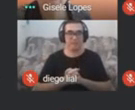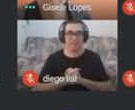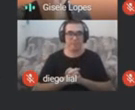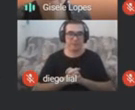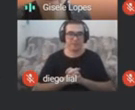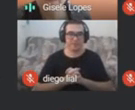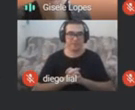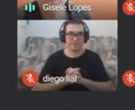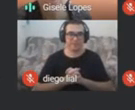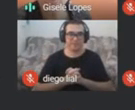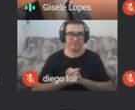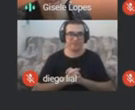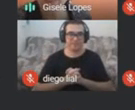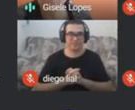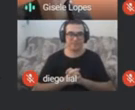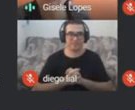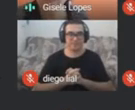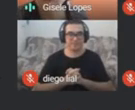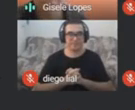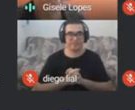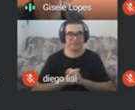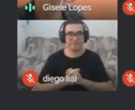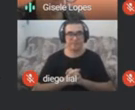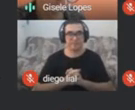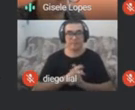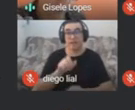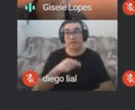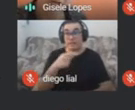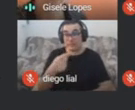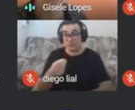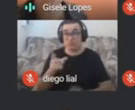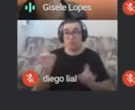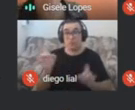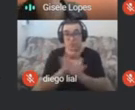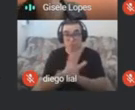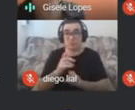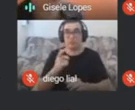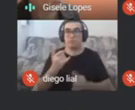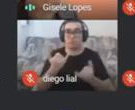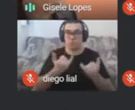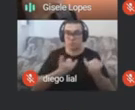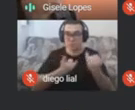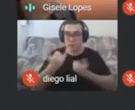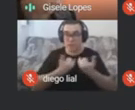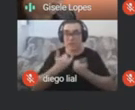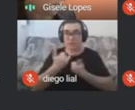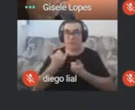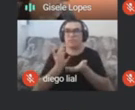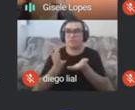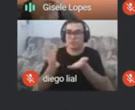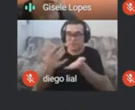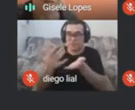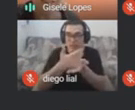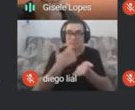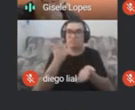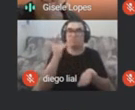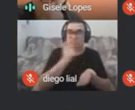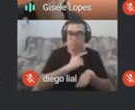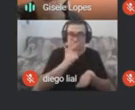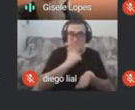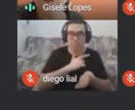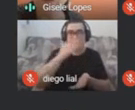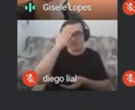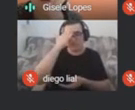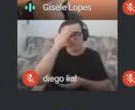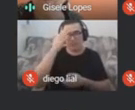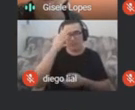Bom, em seguida, nós temos os dados, e aí nós temos a quantidade de radiação absorvida, né, a absorbância,